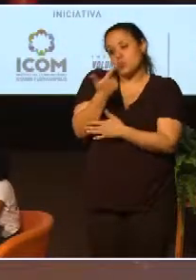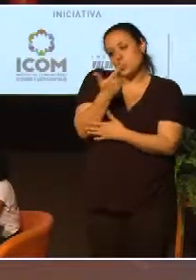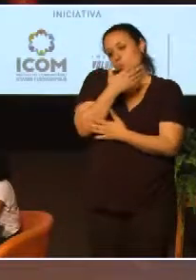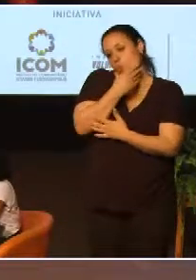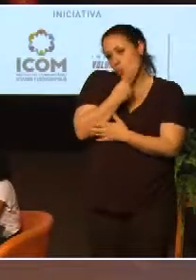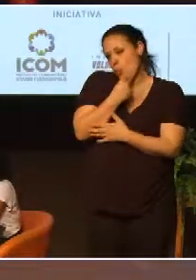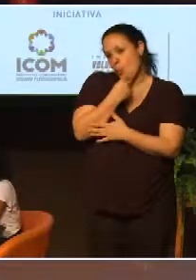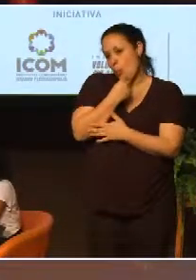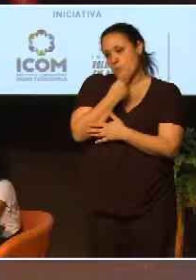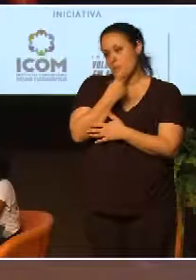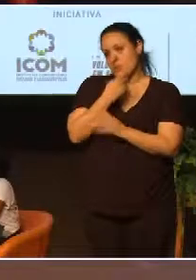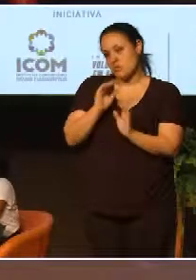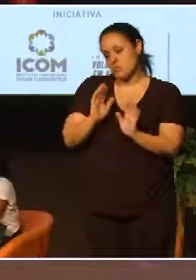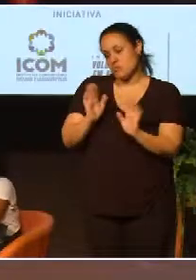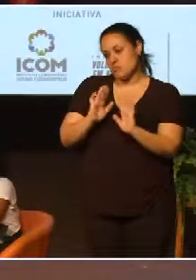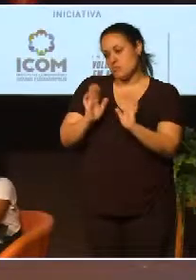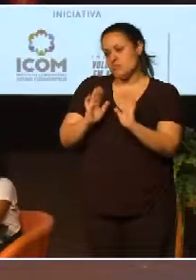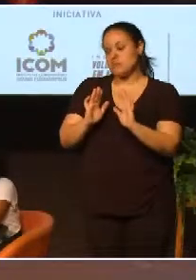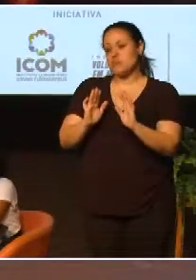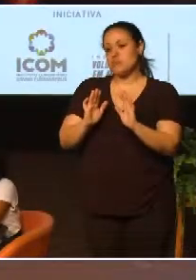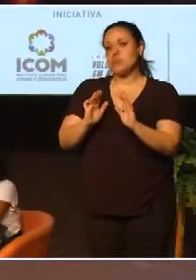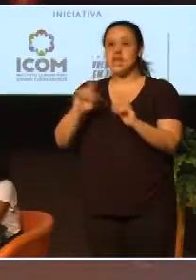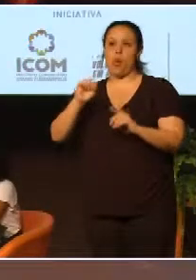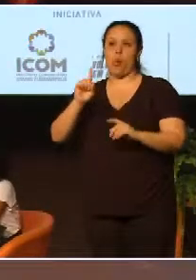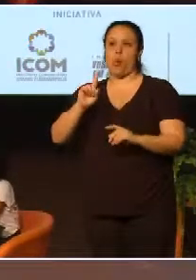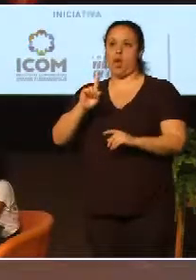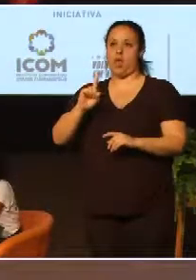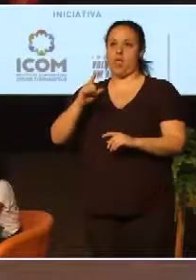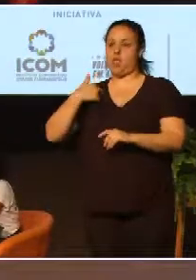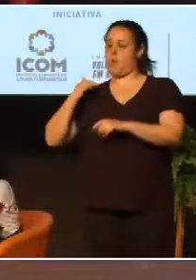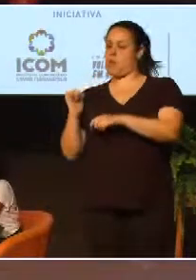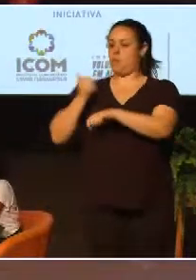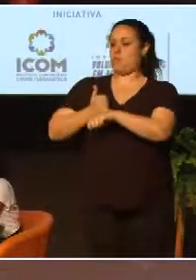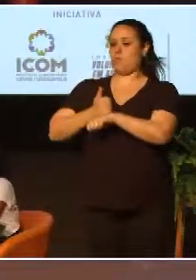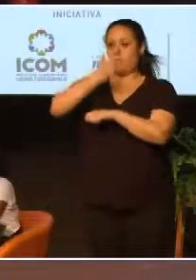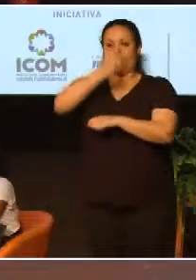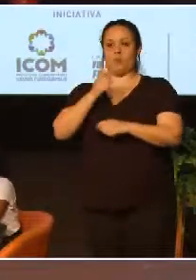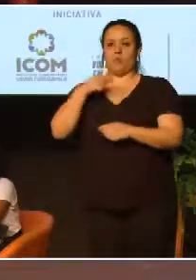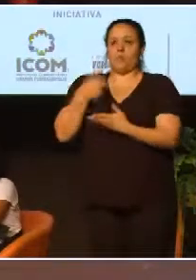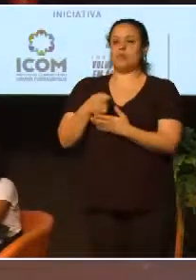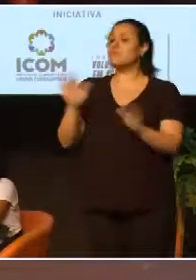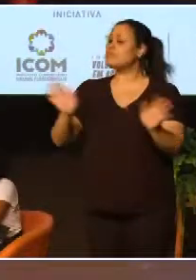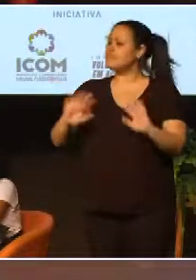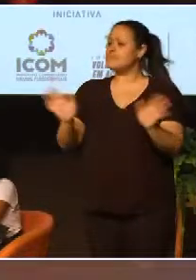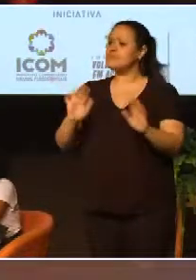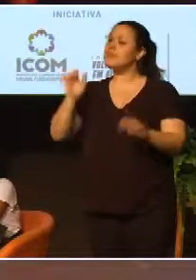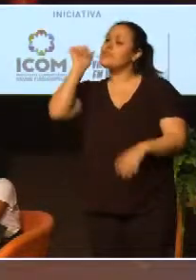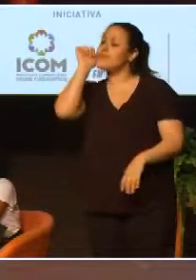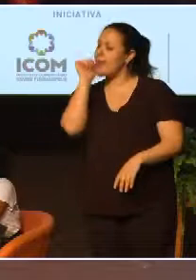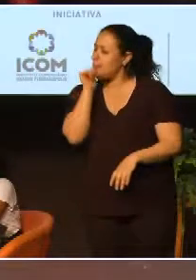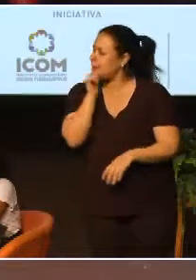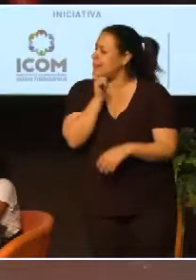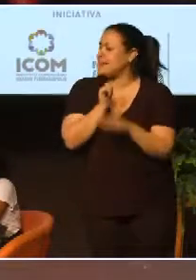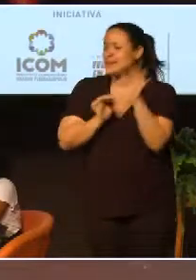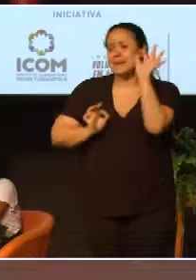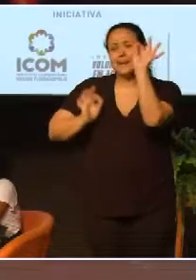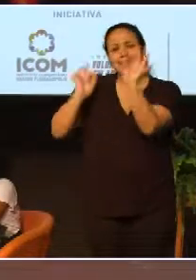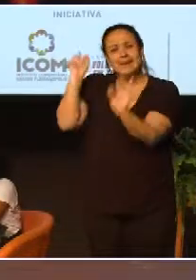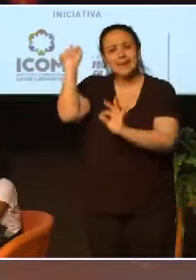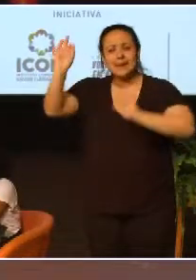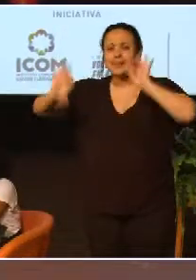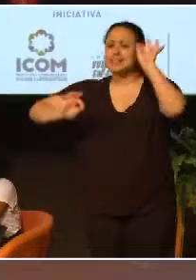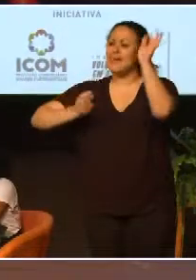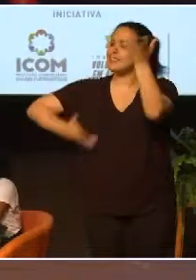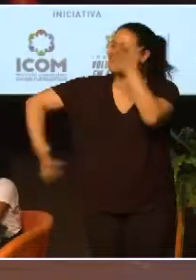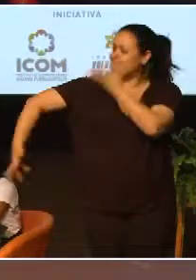assumir esse papel, não de uma forma masculinizada, mas de uma forma bastante feminina, terna e afetuosa, e aí eu